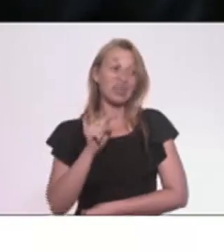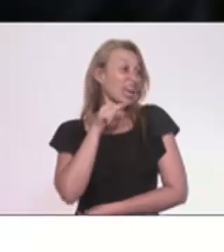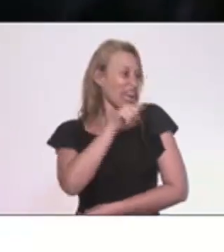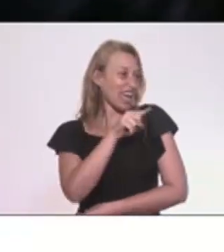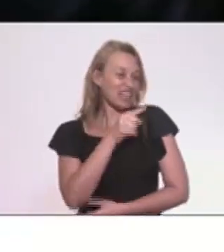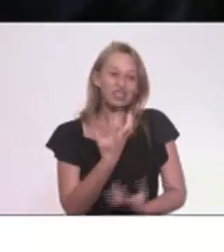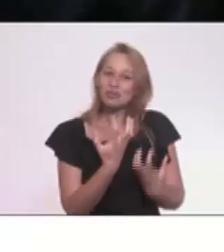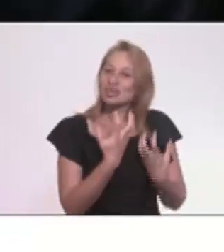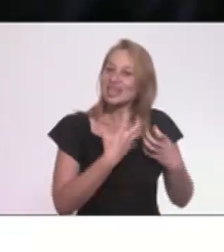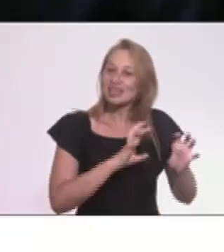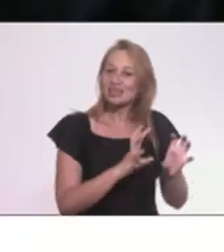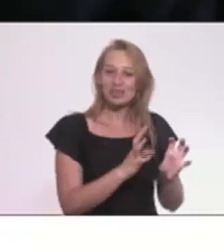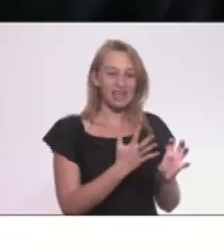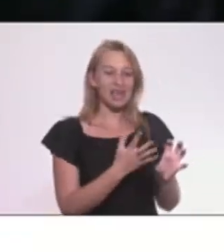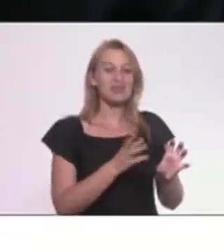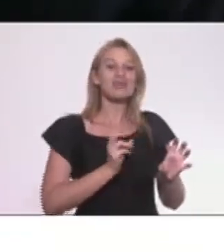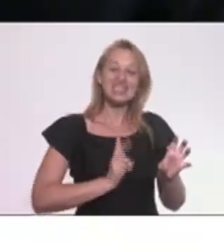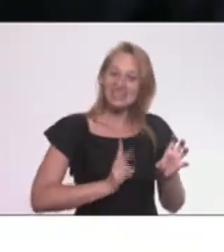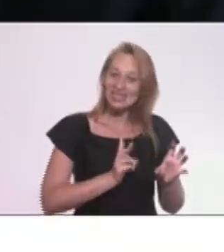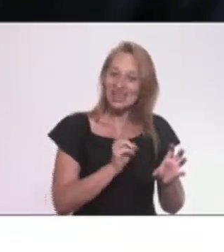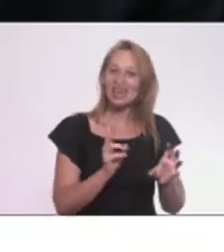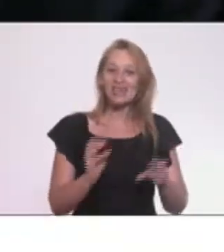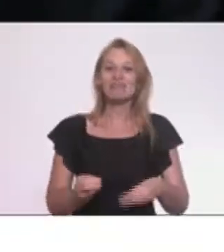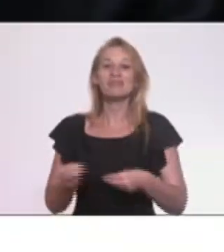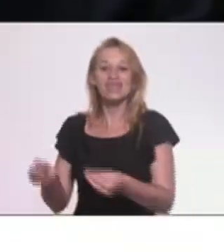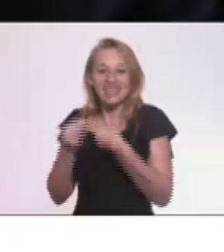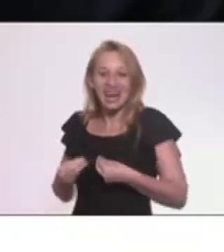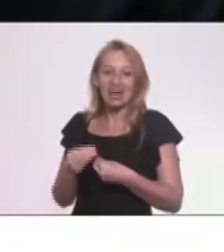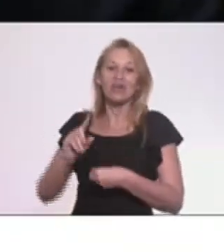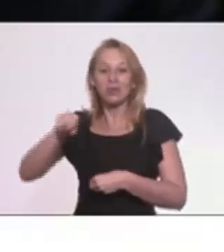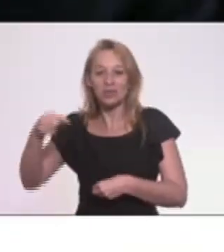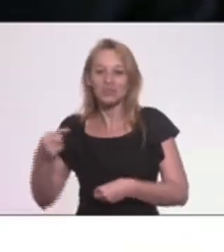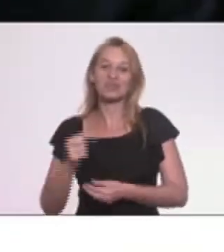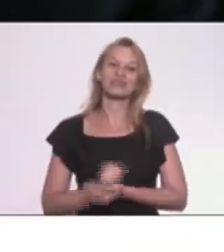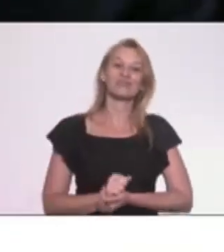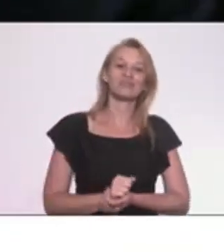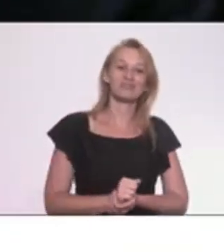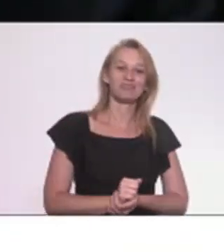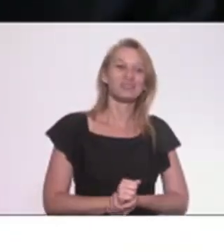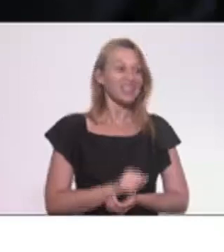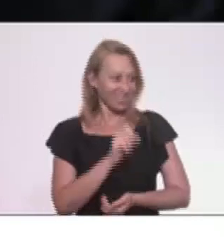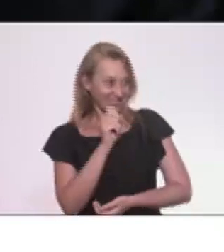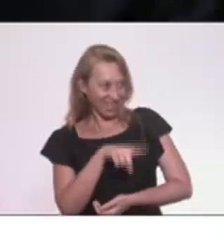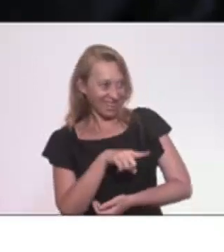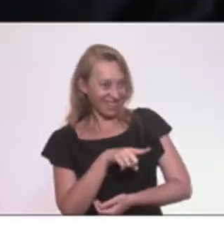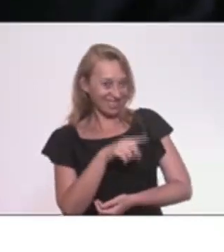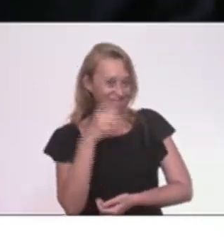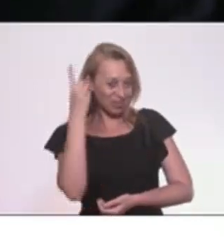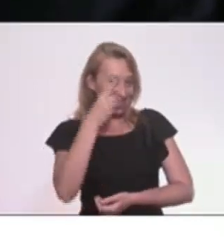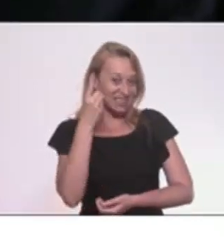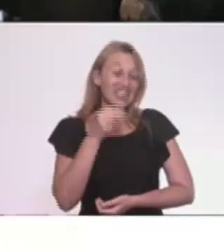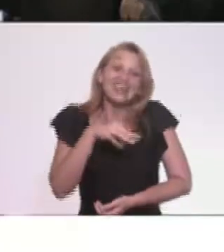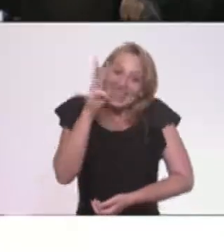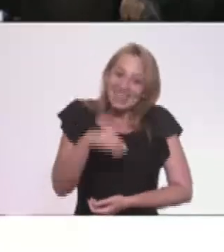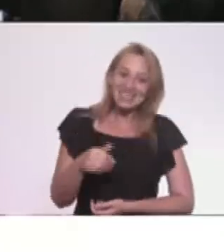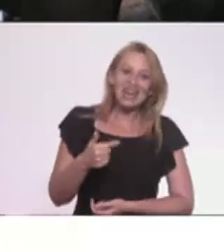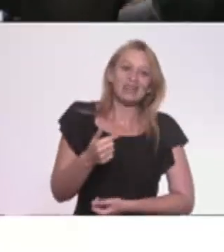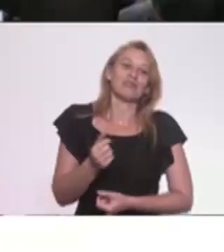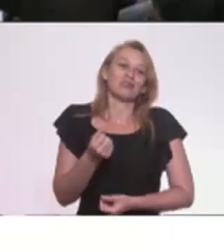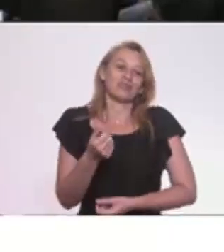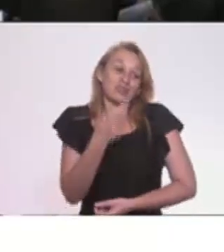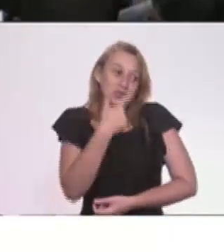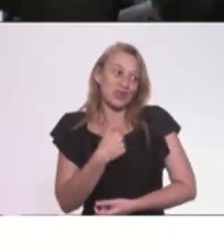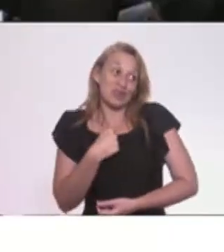não me apadrinha, mas ele está sempre querendo achar um padrinho para mim. Né, deputado? Quem sabe um dia serei eu, né? Quem